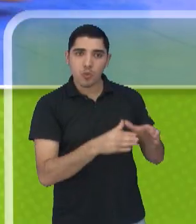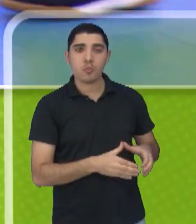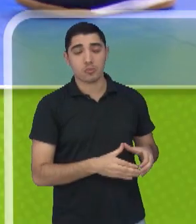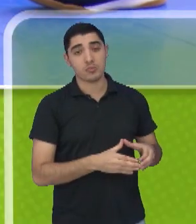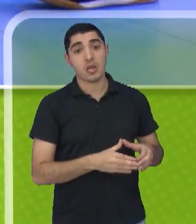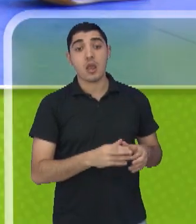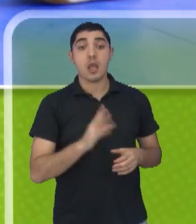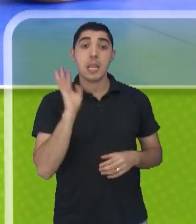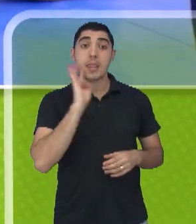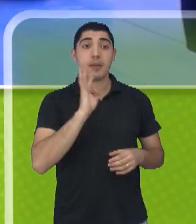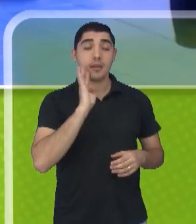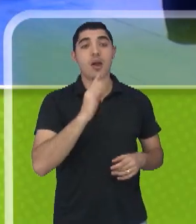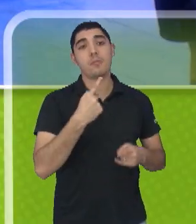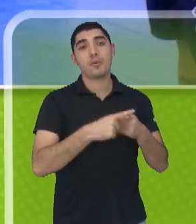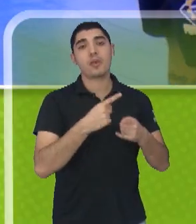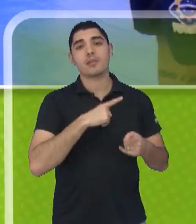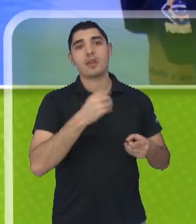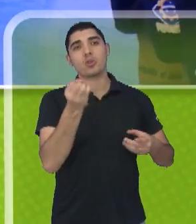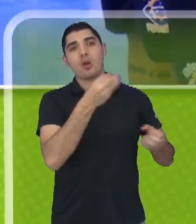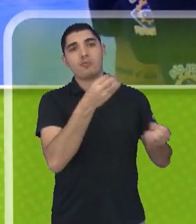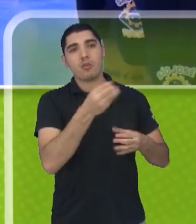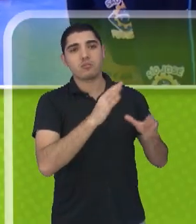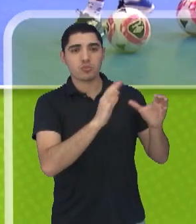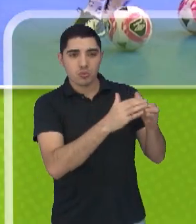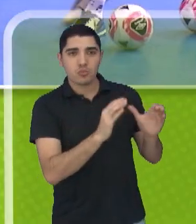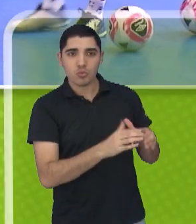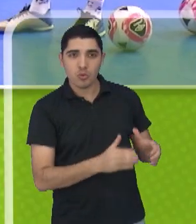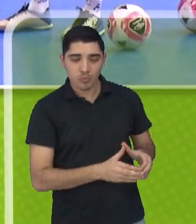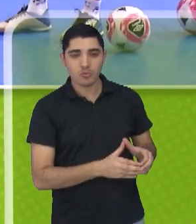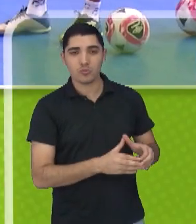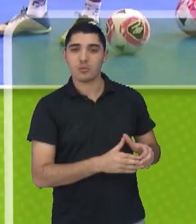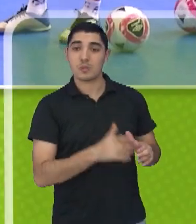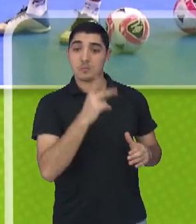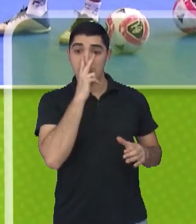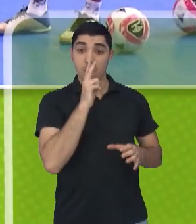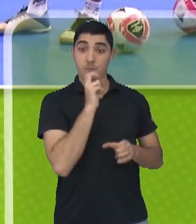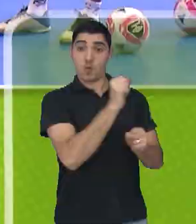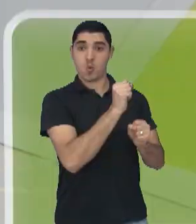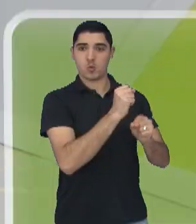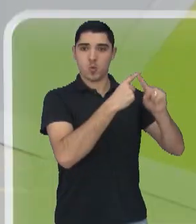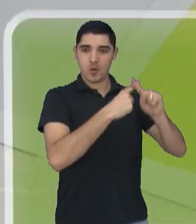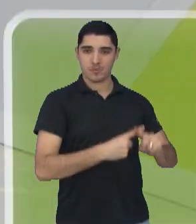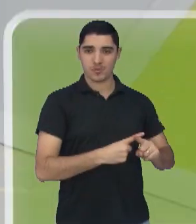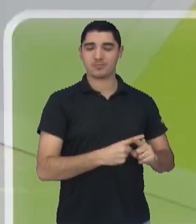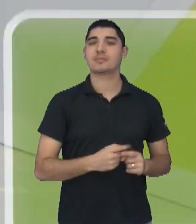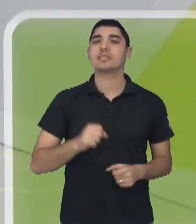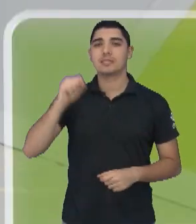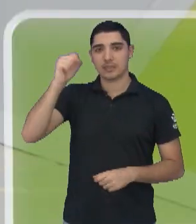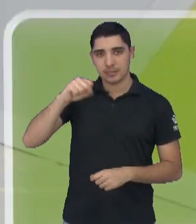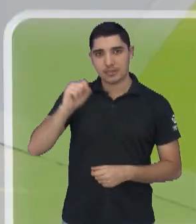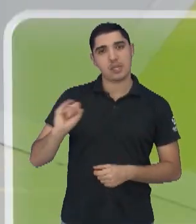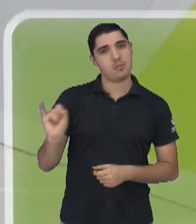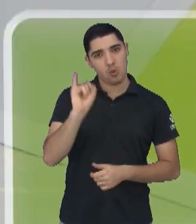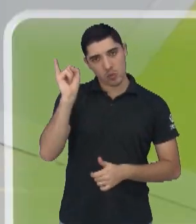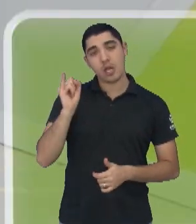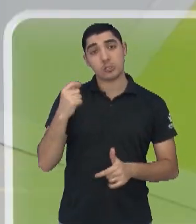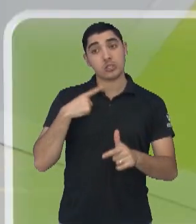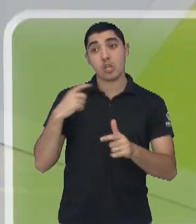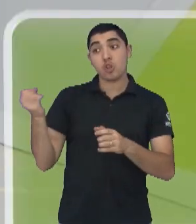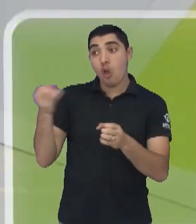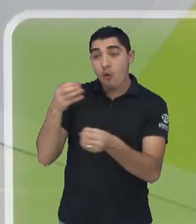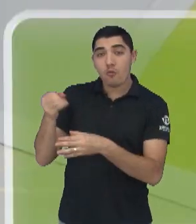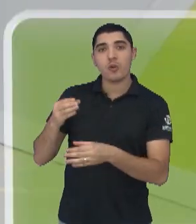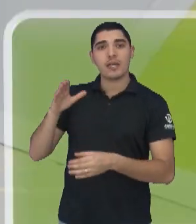surgem novos times e acaba fortalecendo também o campeonato. É importante ter esses novos centros aí de futsal, novas